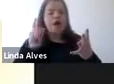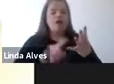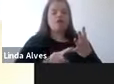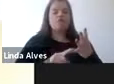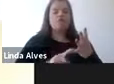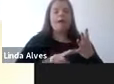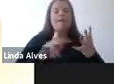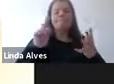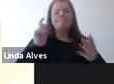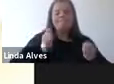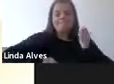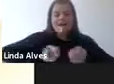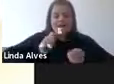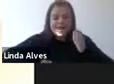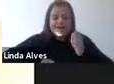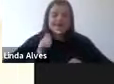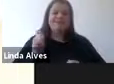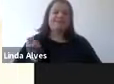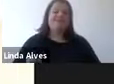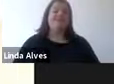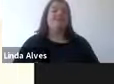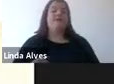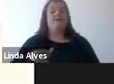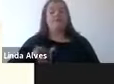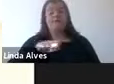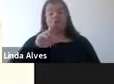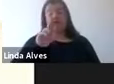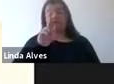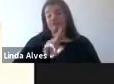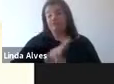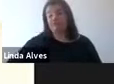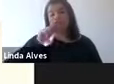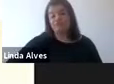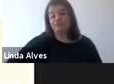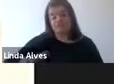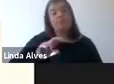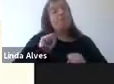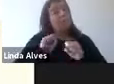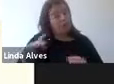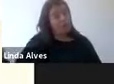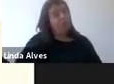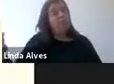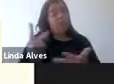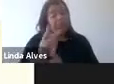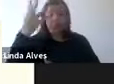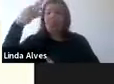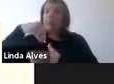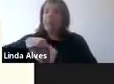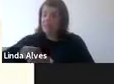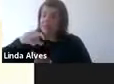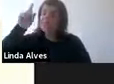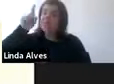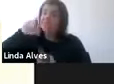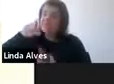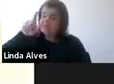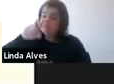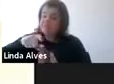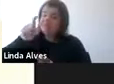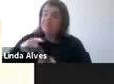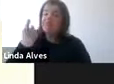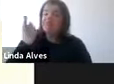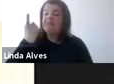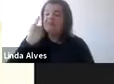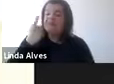então, ele vai ser mais utilizado, mas não impede que seja utilizado no nosso ramo. E considerando que dentro do ramo industrial tem